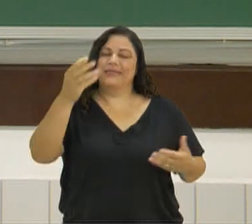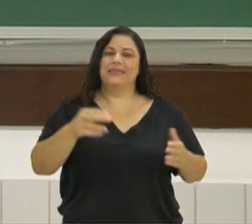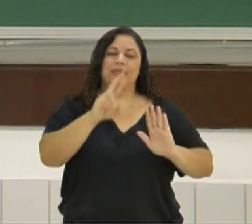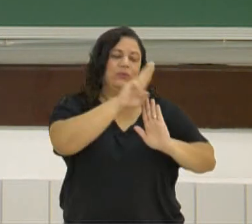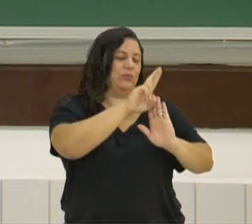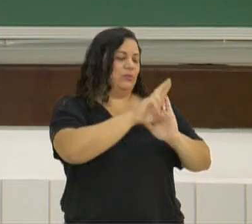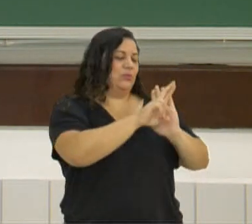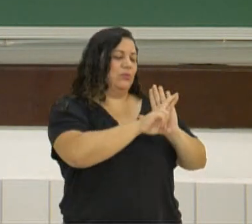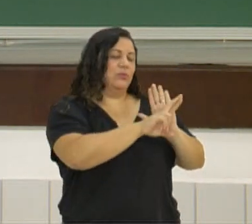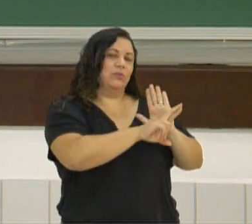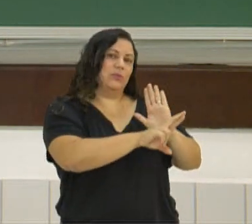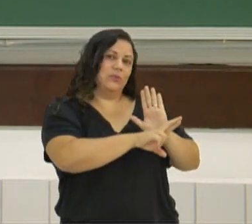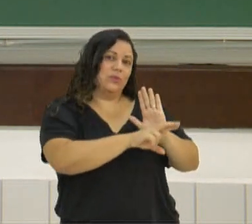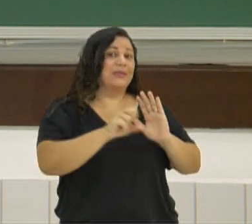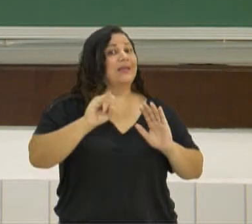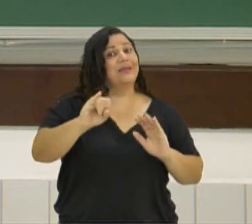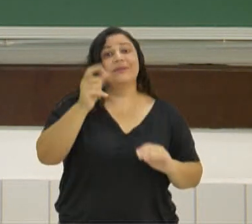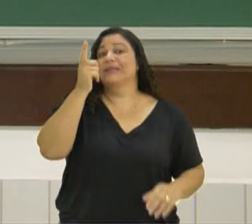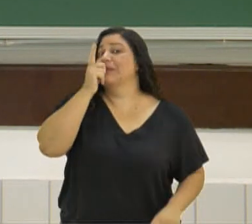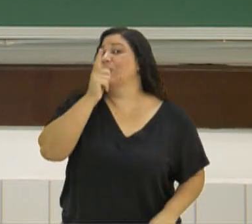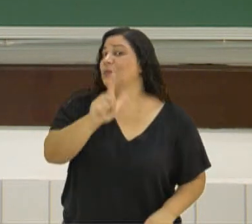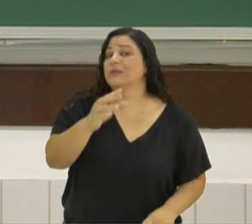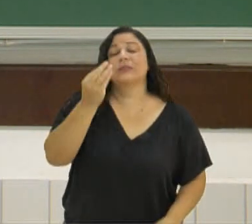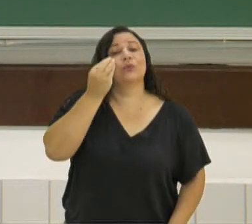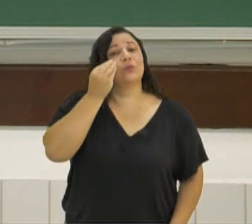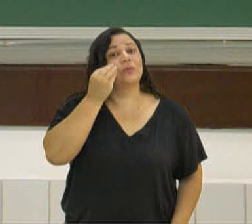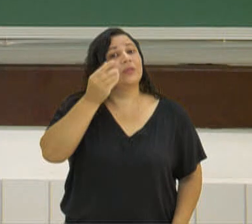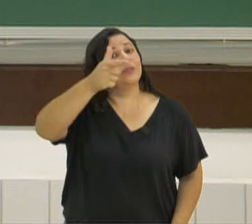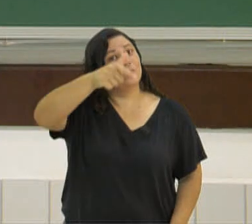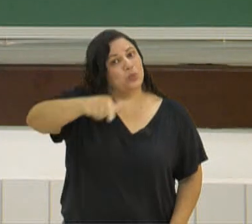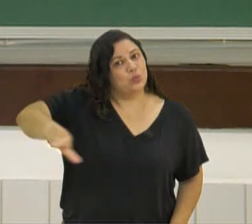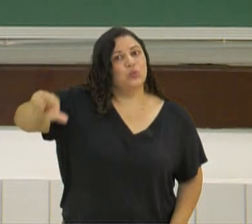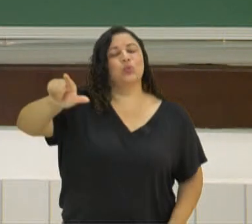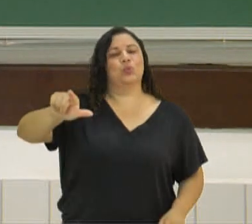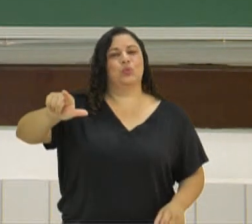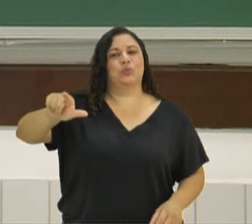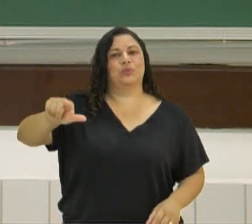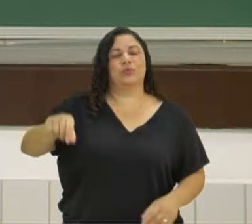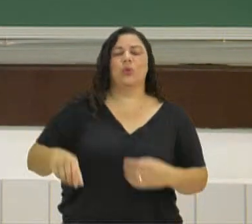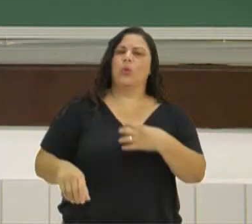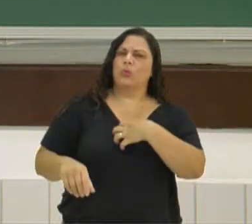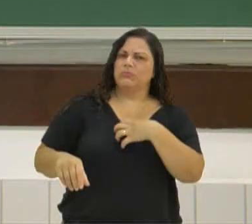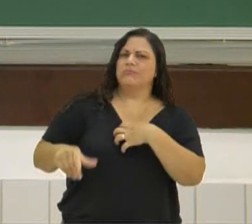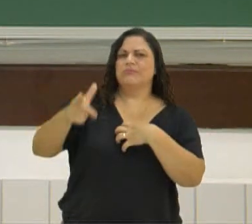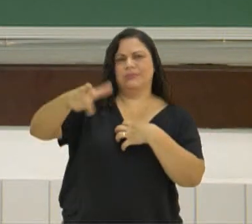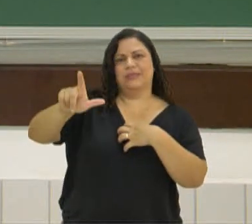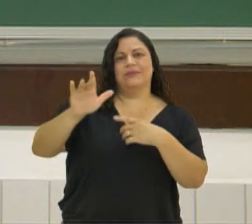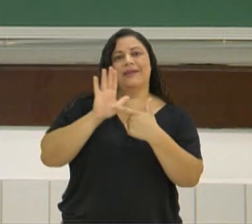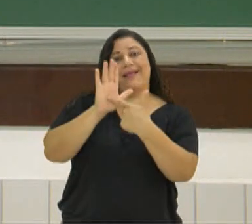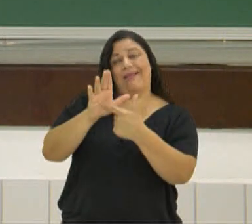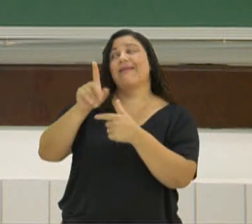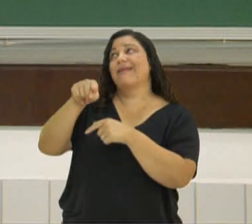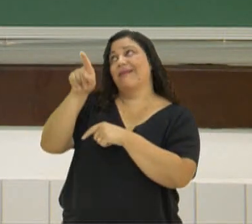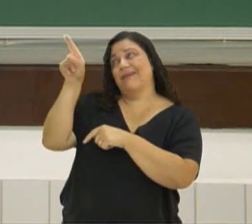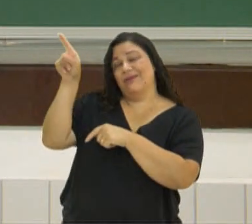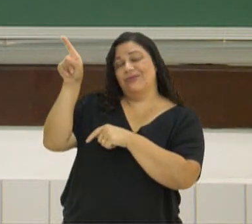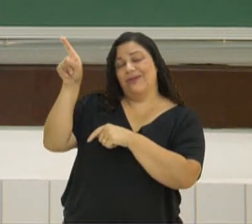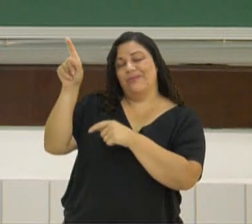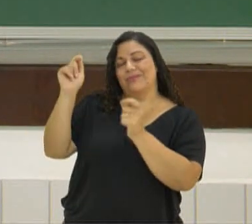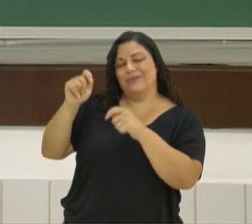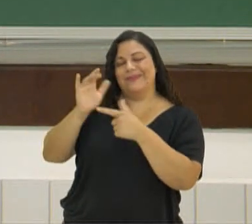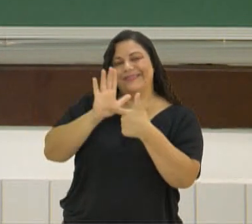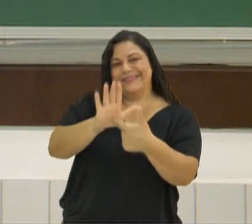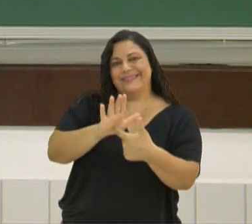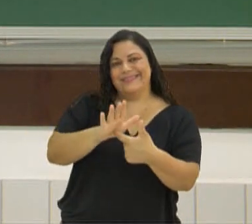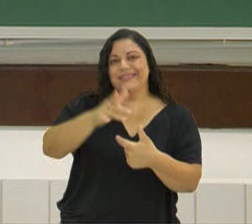Então, se você não conseguiu, tenta de volta na sua casa, mas agora colocando de uma outra posição, porque agora eu já mostrei para vocês como que está esse